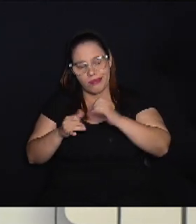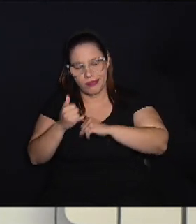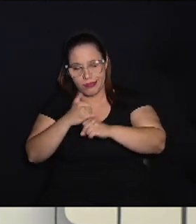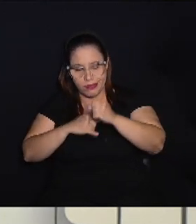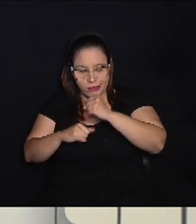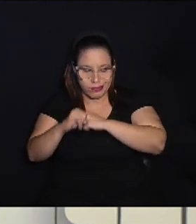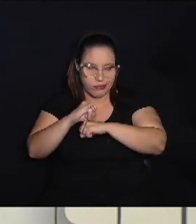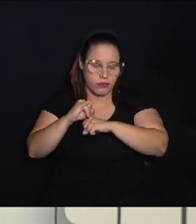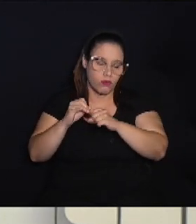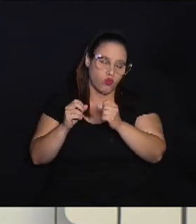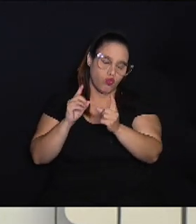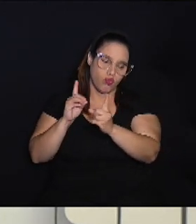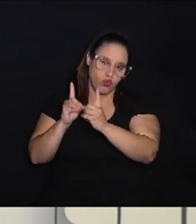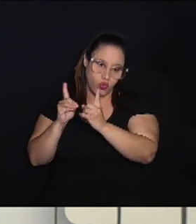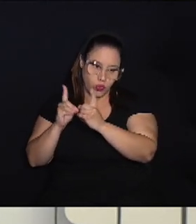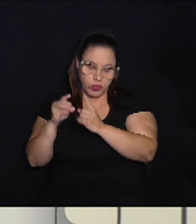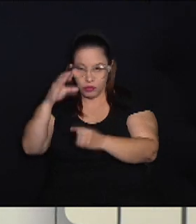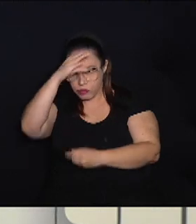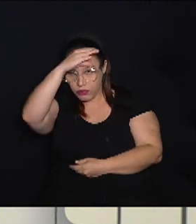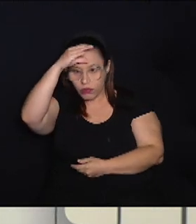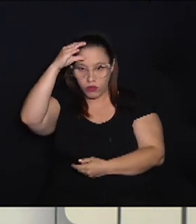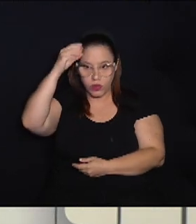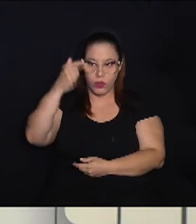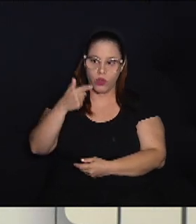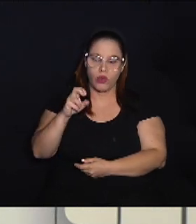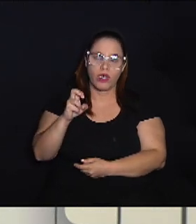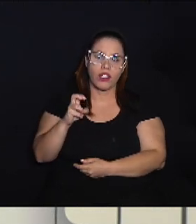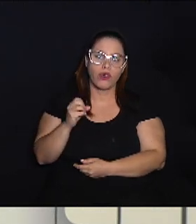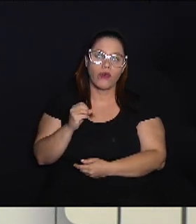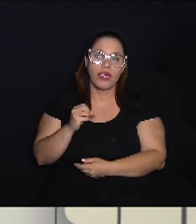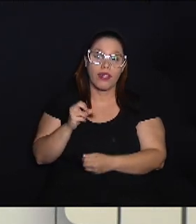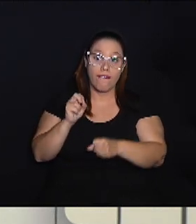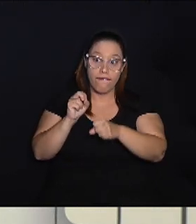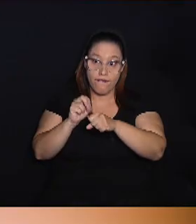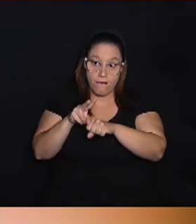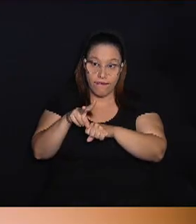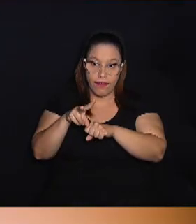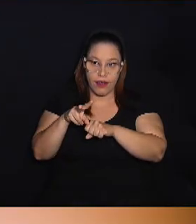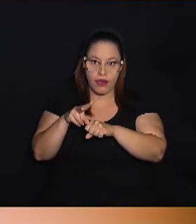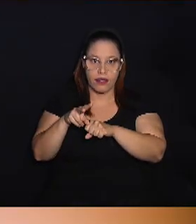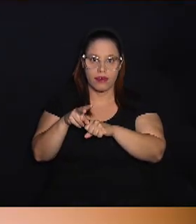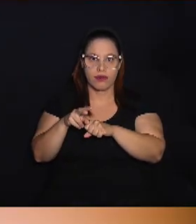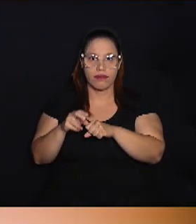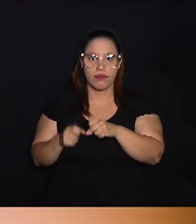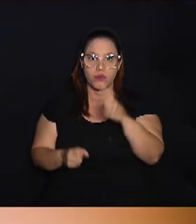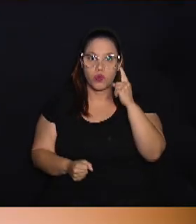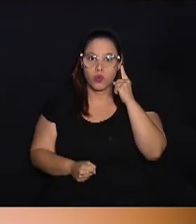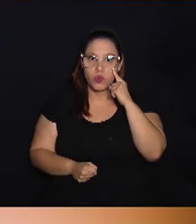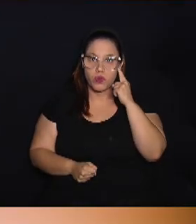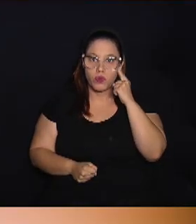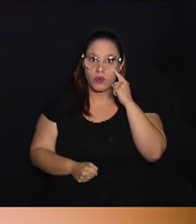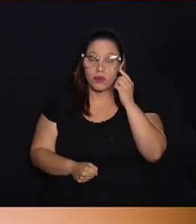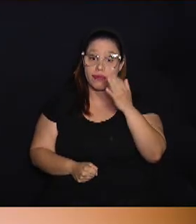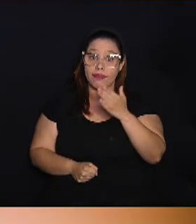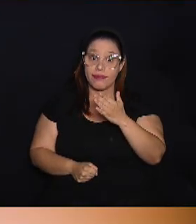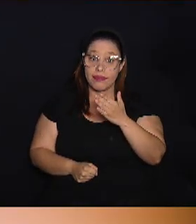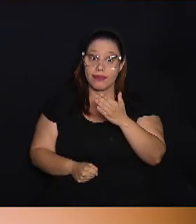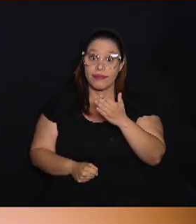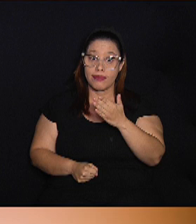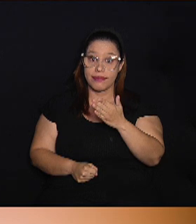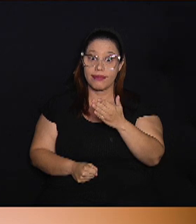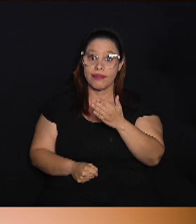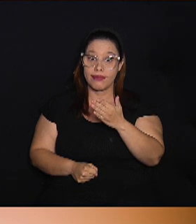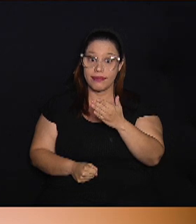ao cliente, está com 250 vagas para Campinas, Hortolândia, Sumaré, para